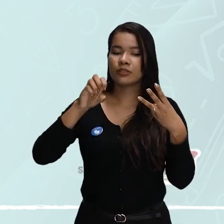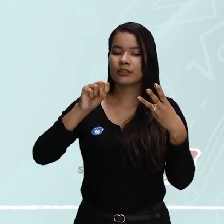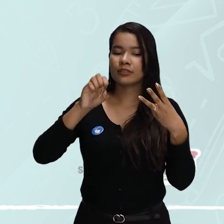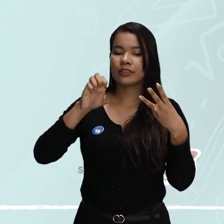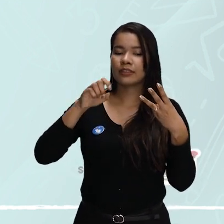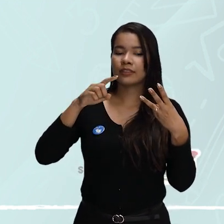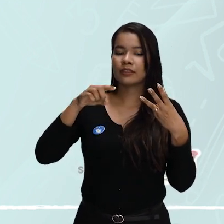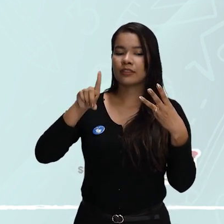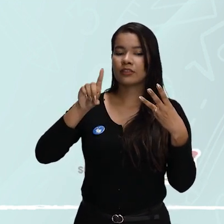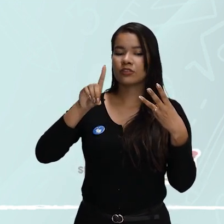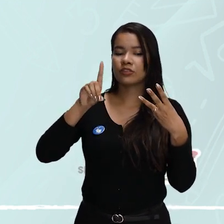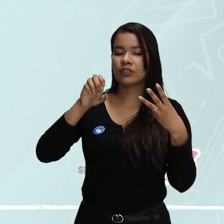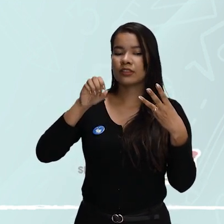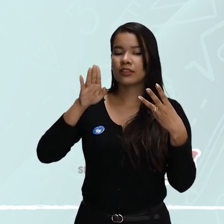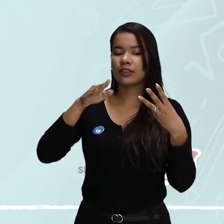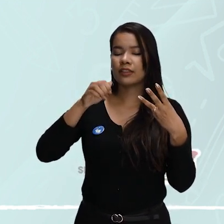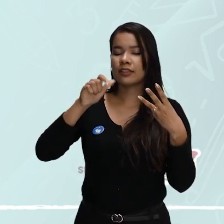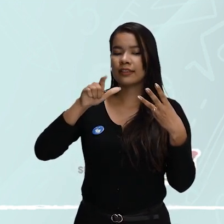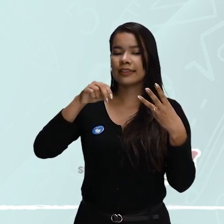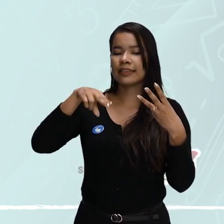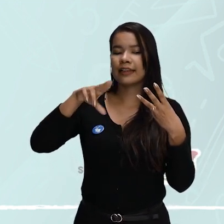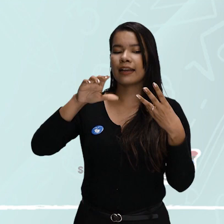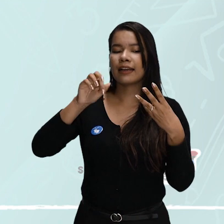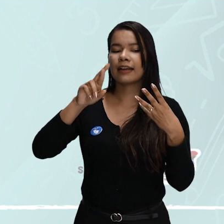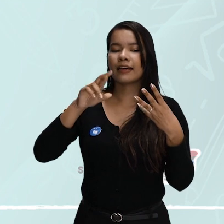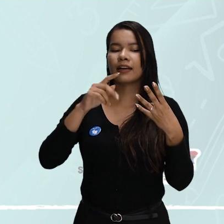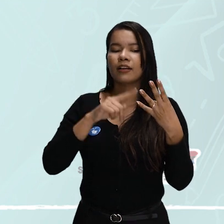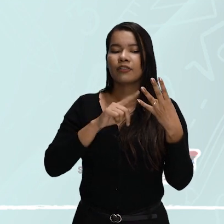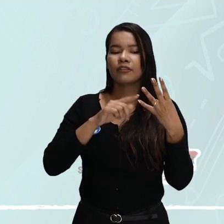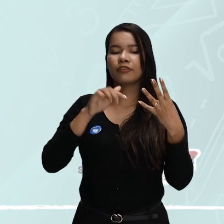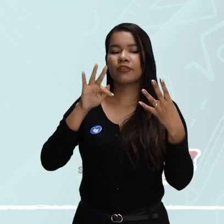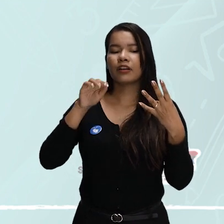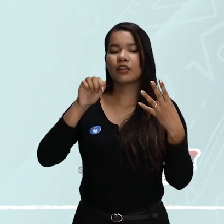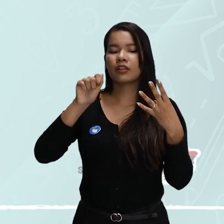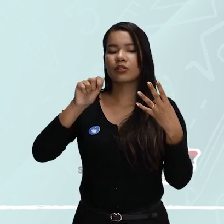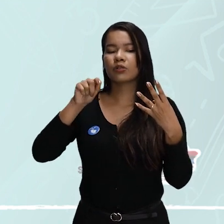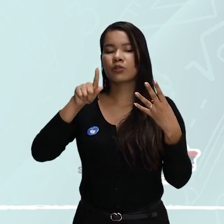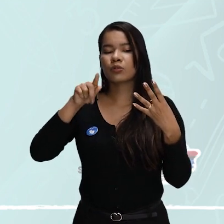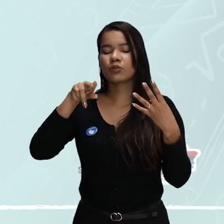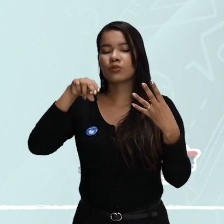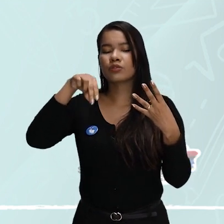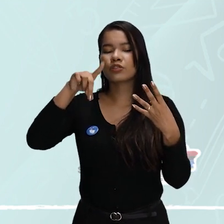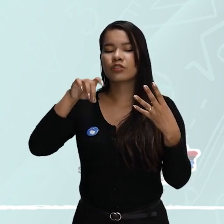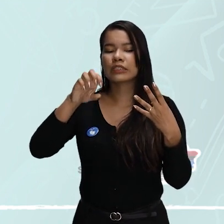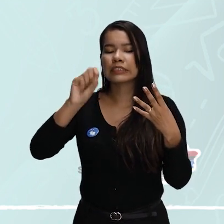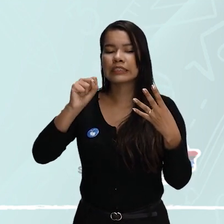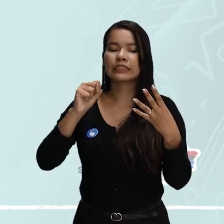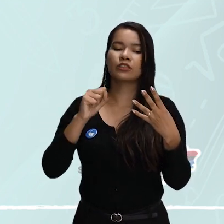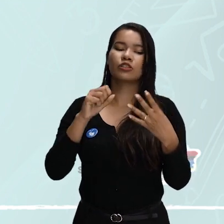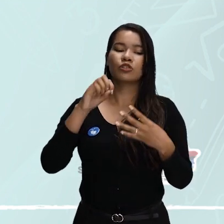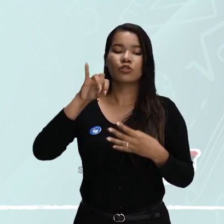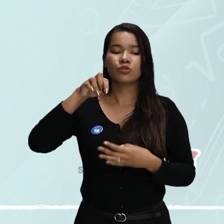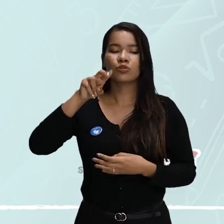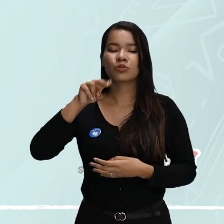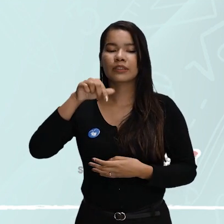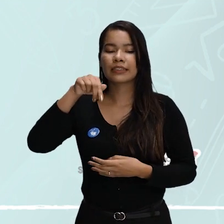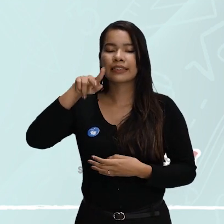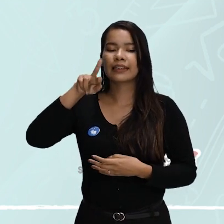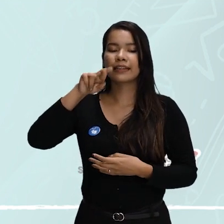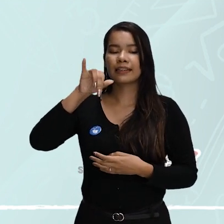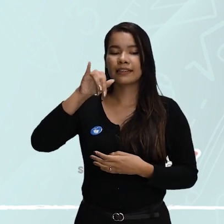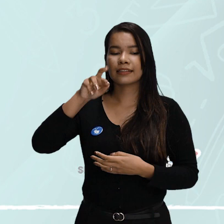de Alencar, o Casimiro de Abreu, tá? O Fagundes Varela, o Junqueira Freire,